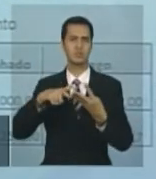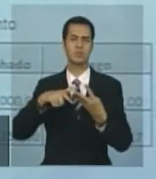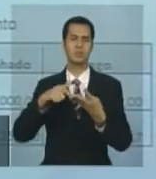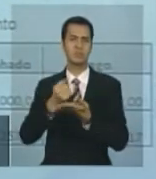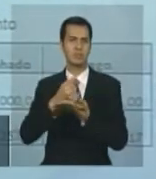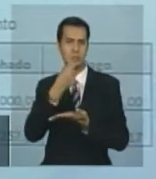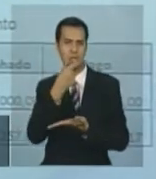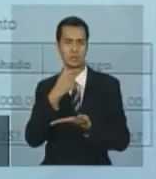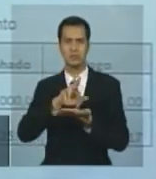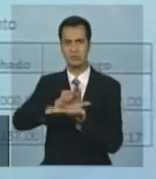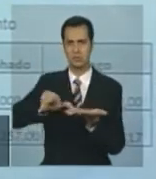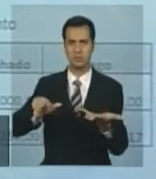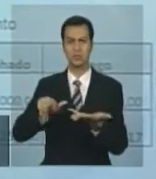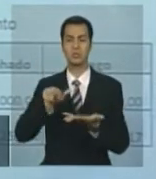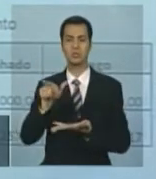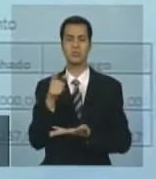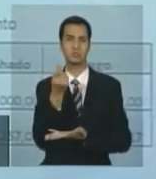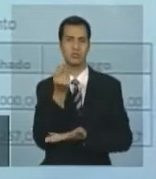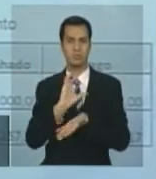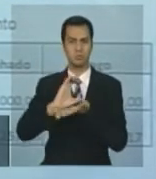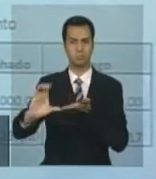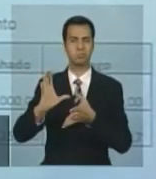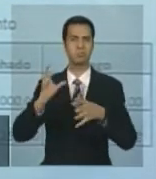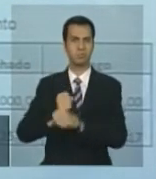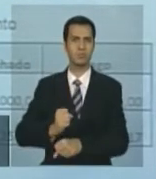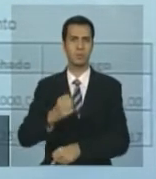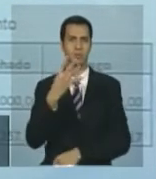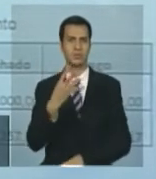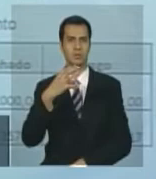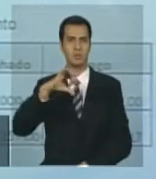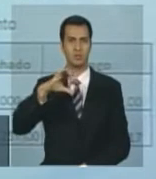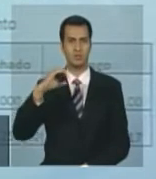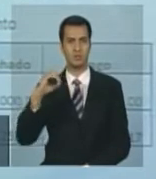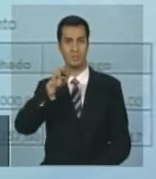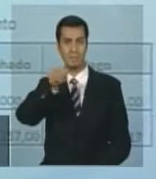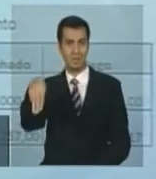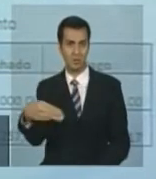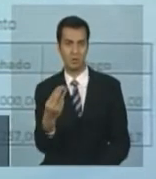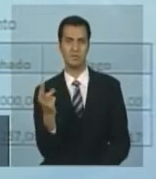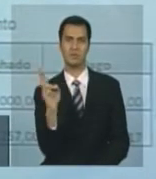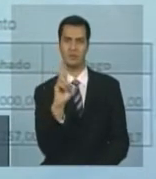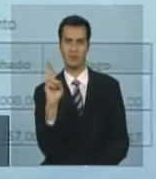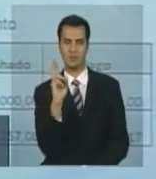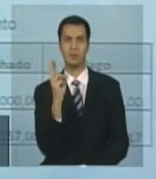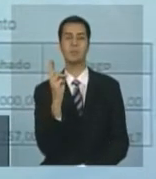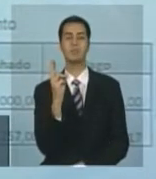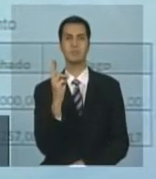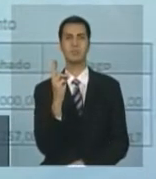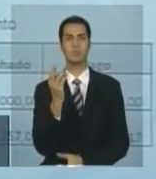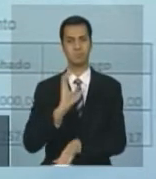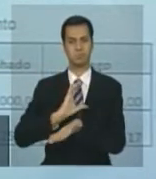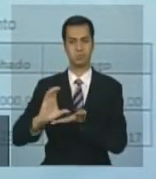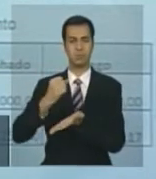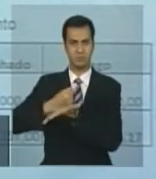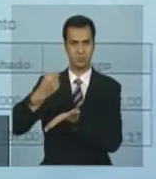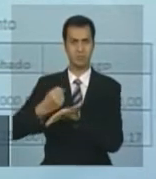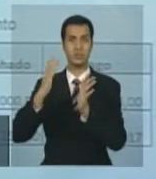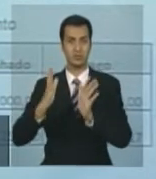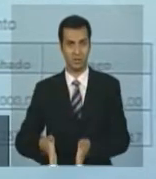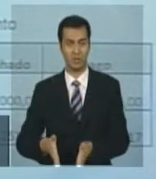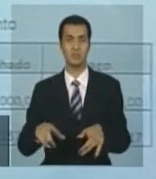490 milhões foram empenhados, os 490 milhões, e foram pagos